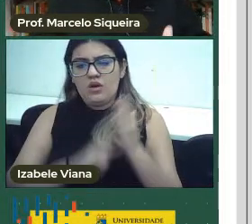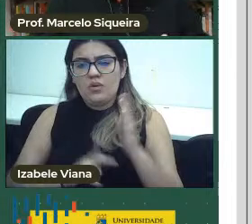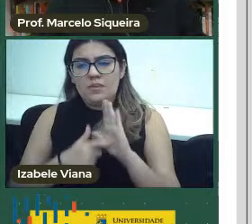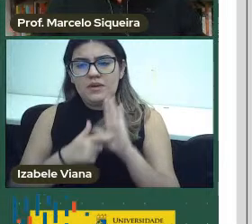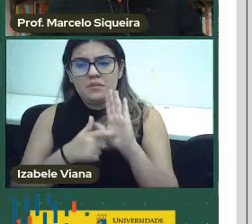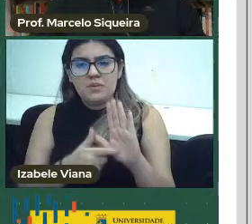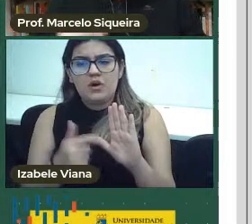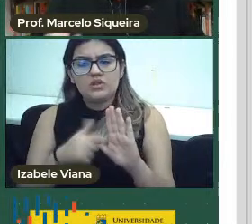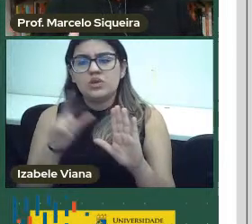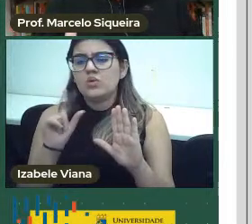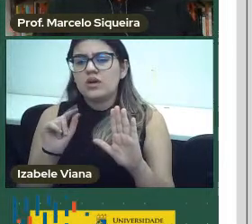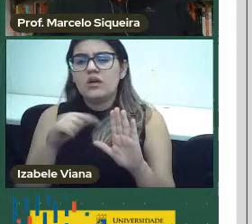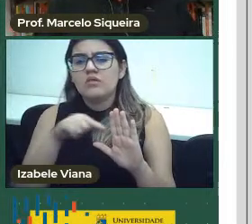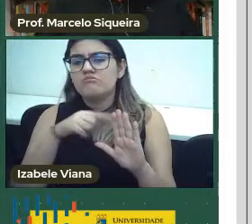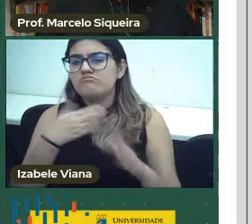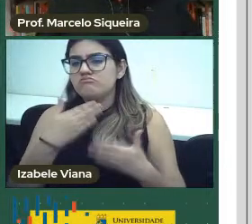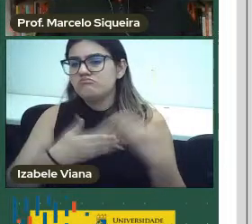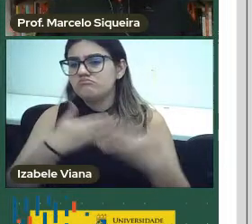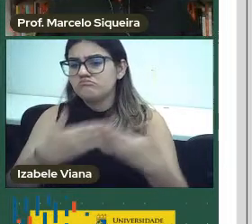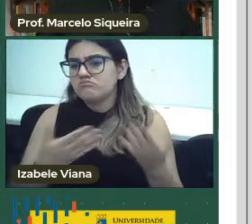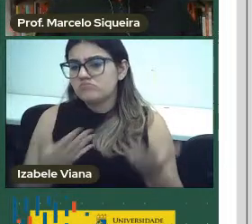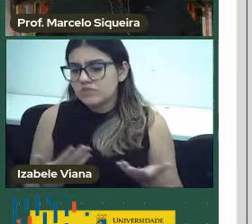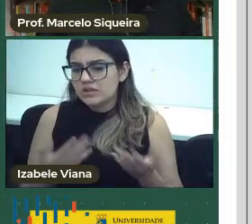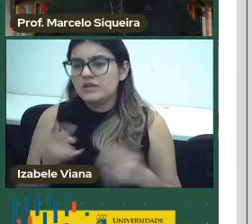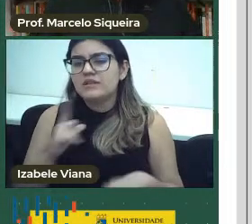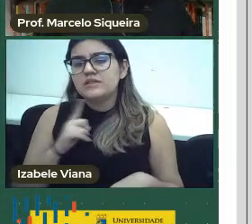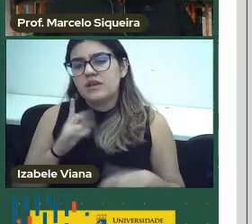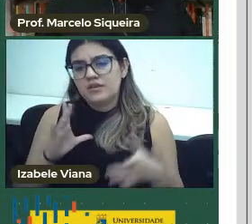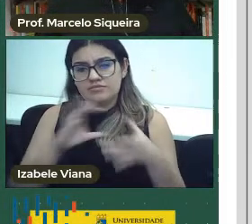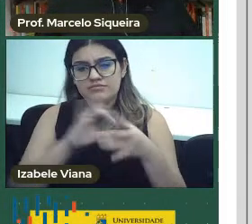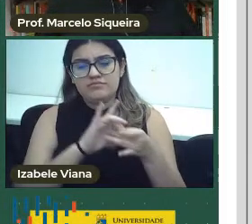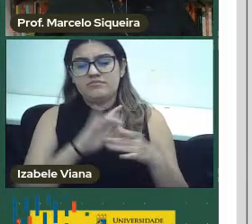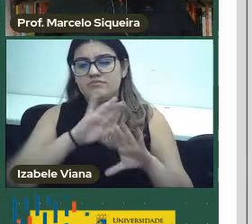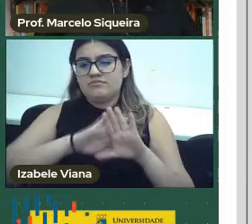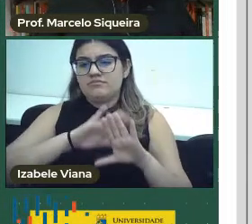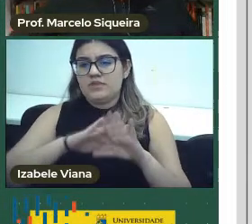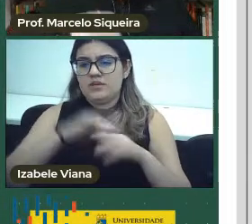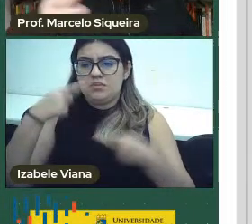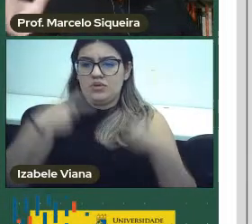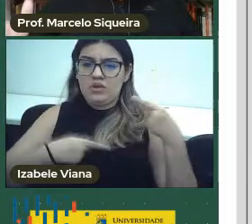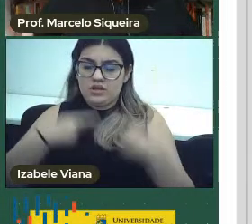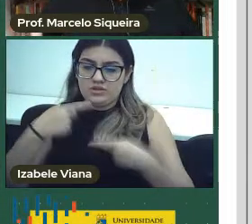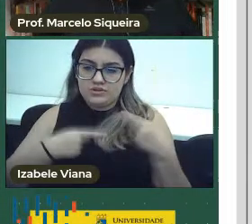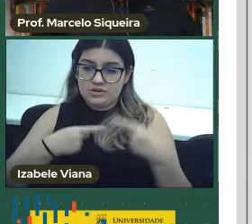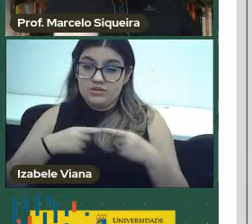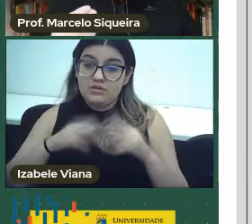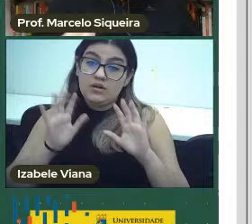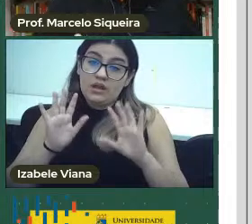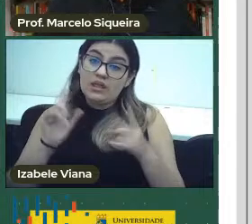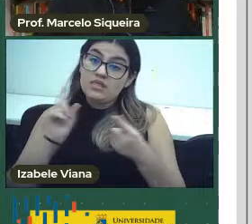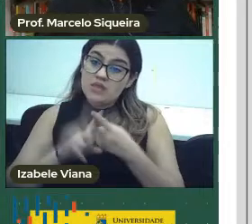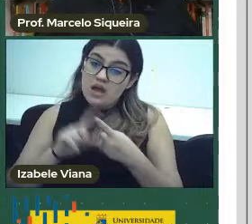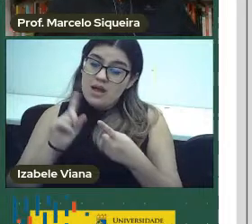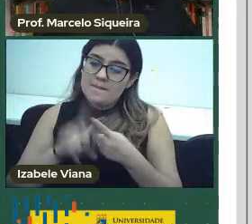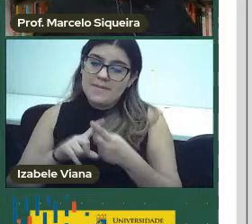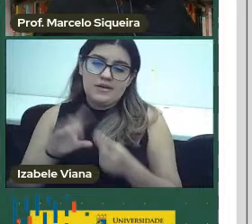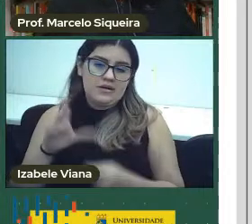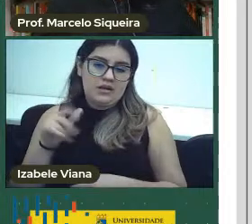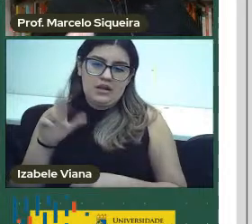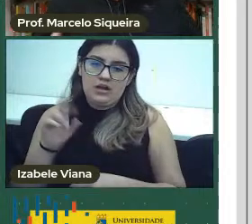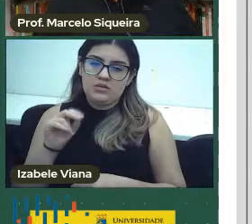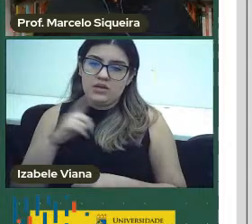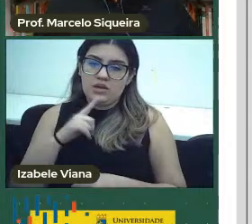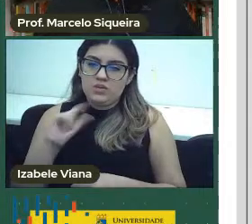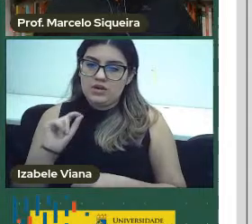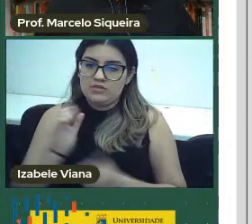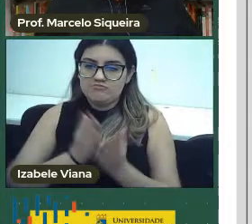no seu trâmite? Então, ele tem uma dimensão política. E, inegavelmente, posterior a tudo isso, uma dimensão histórica,